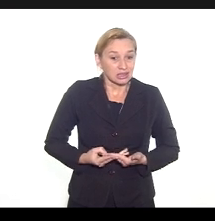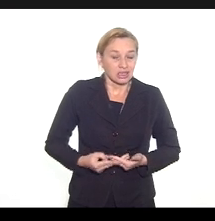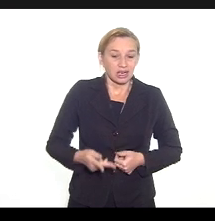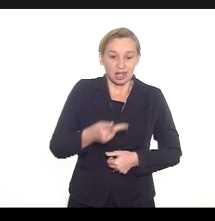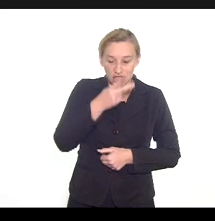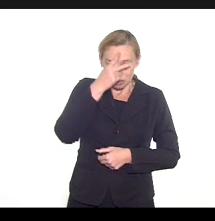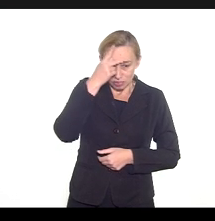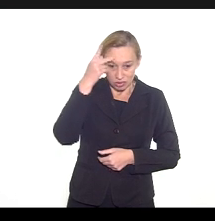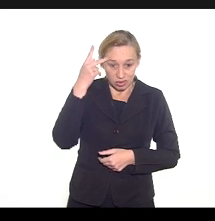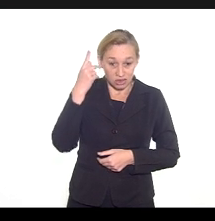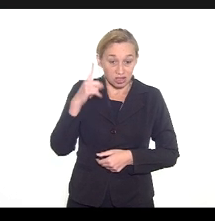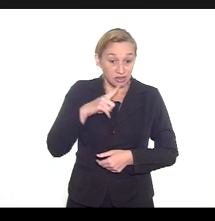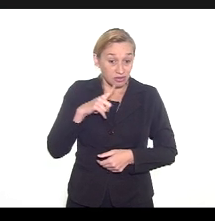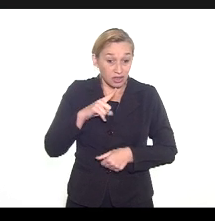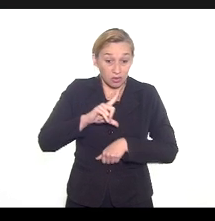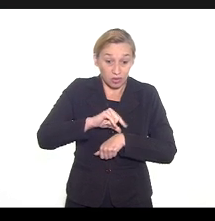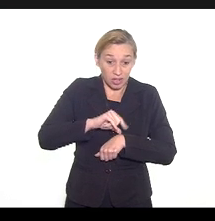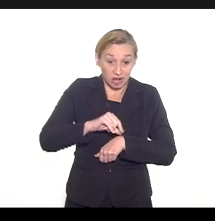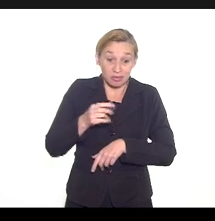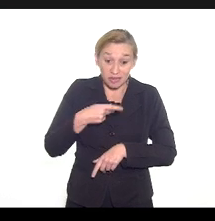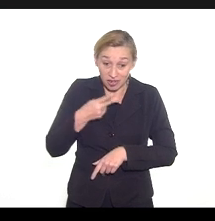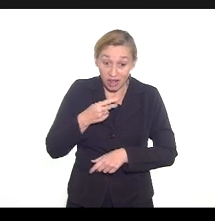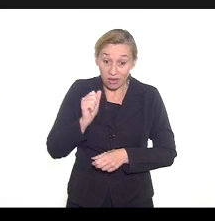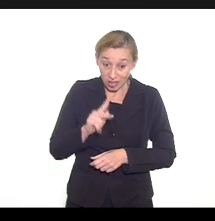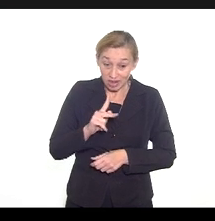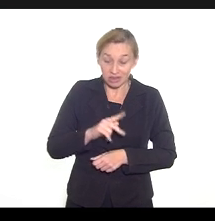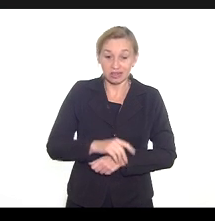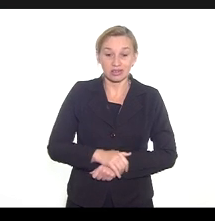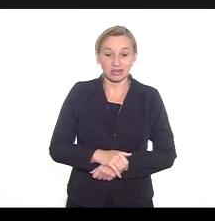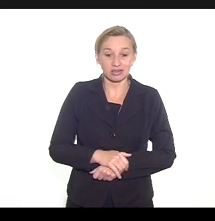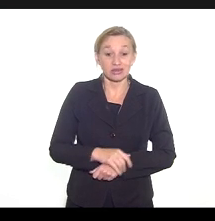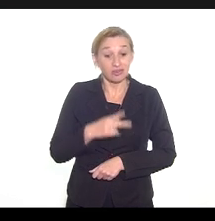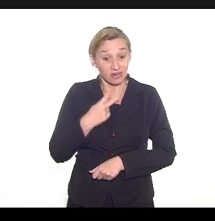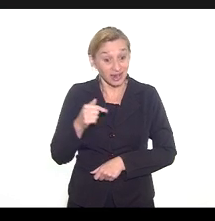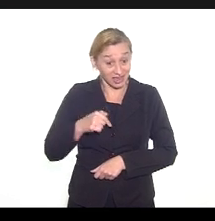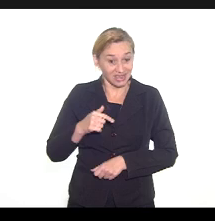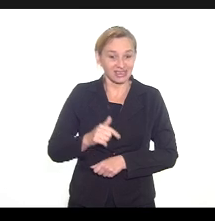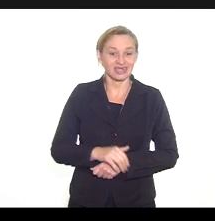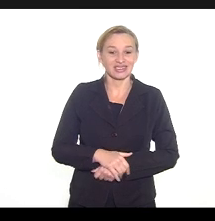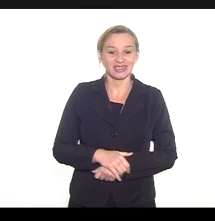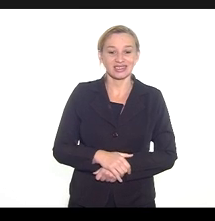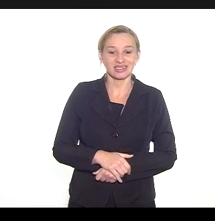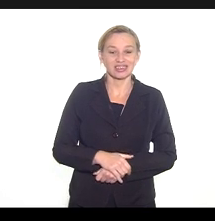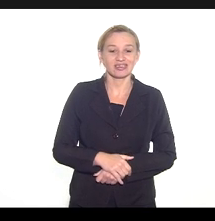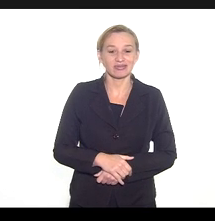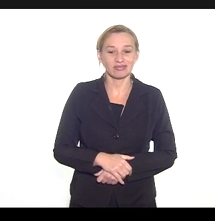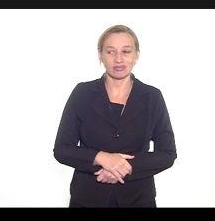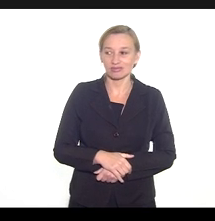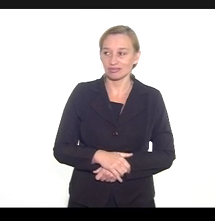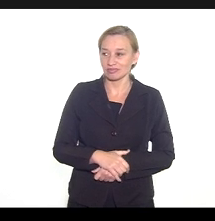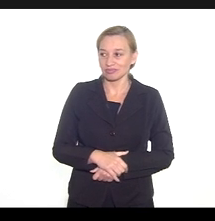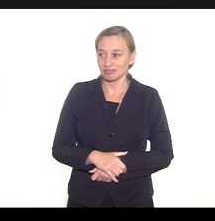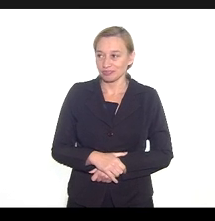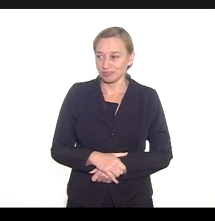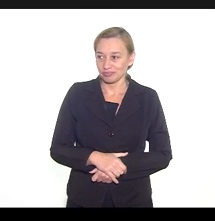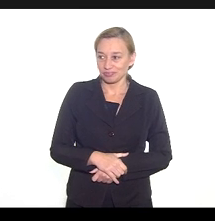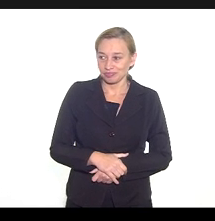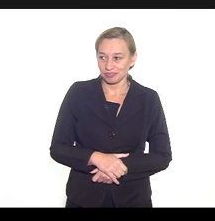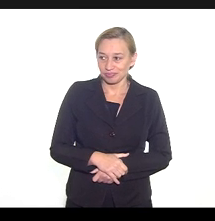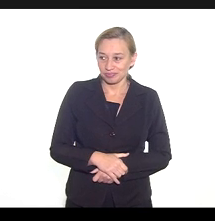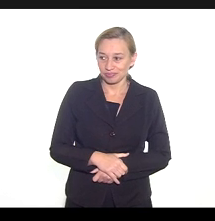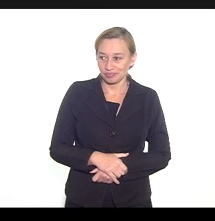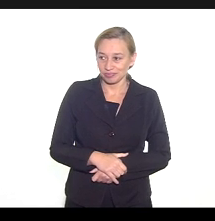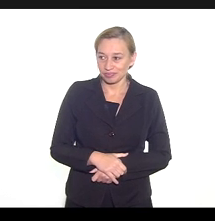algum horário para falar, tá bom? Fala aqui com a gente. Obrigada. Bom dia a